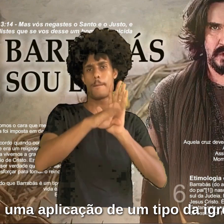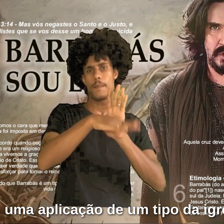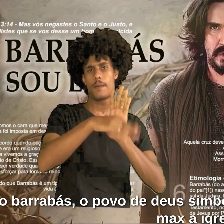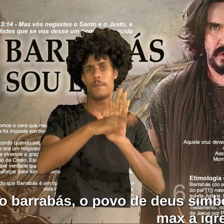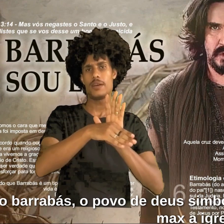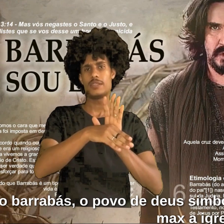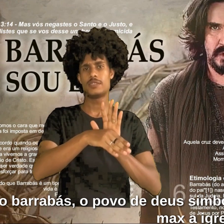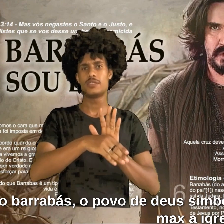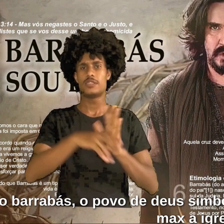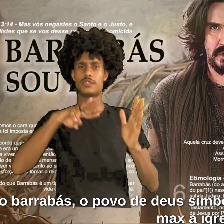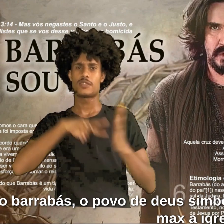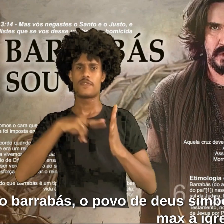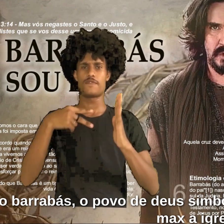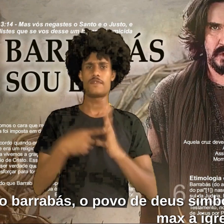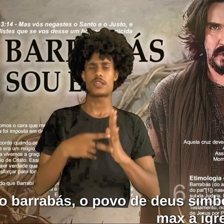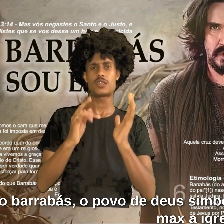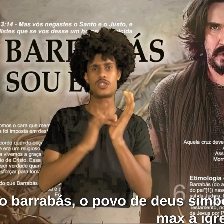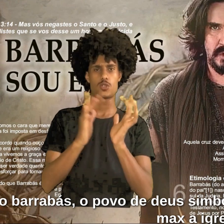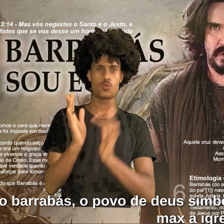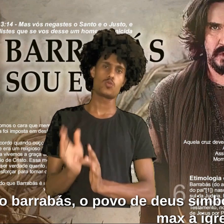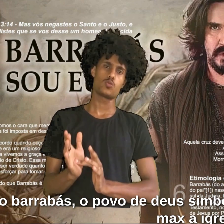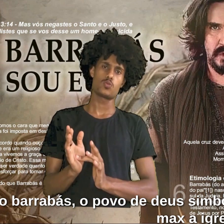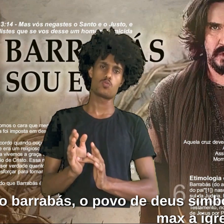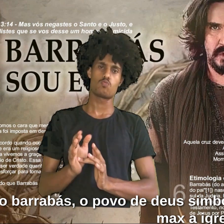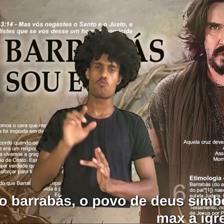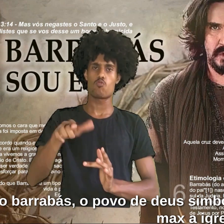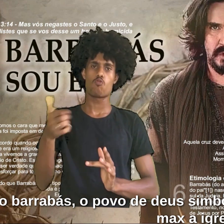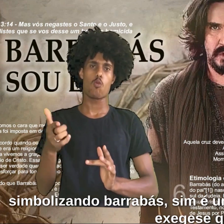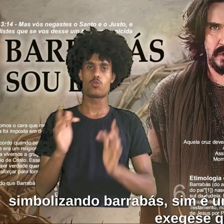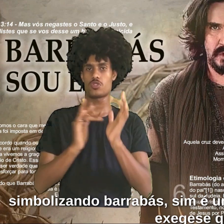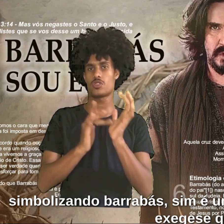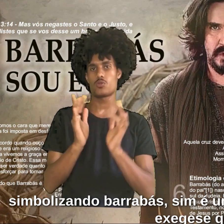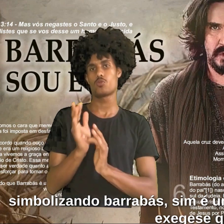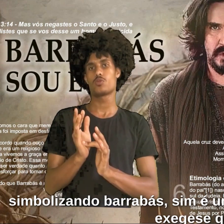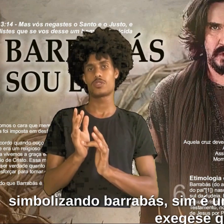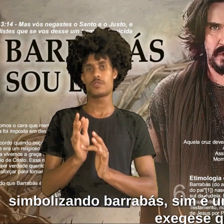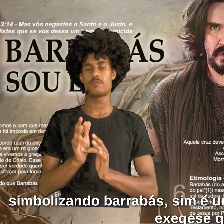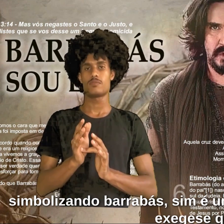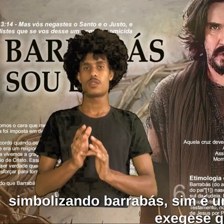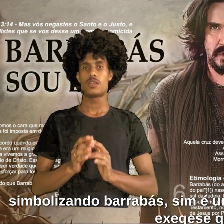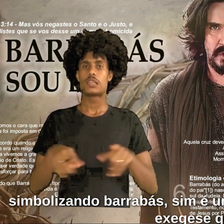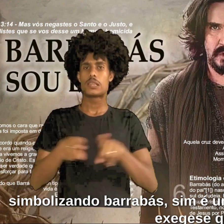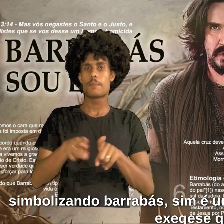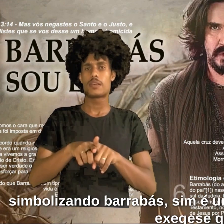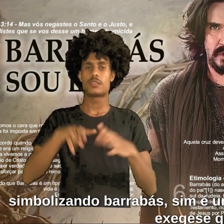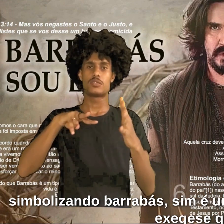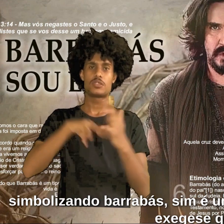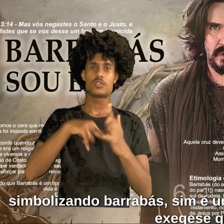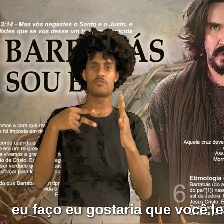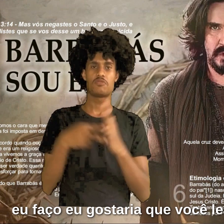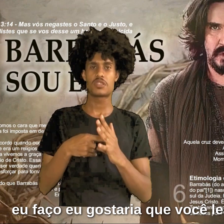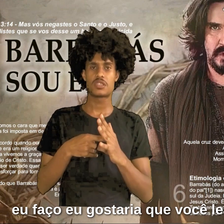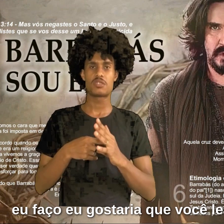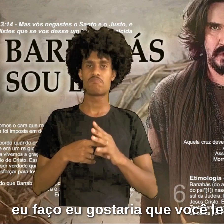simbolizada no Barrabás, tá bom? O povo de Deus simbolizado no Barrabás. Nossa, Max, a igreja simbolizada no Barrabás? Sim, é um tipo. E eu vou mostrar a exegese